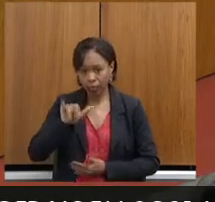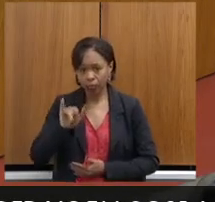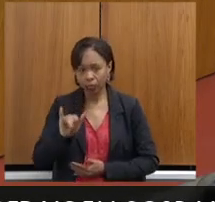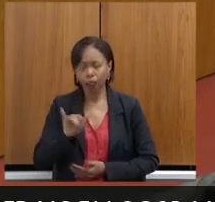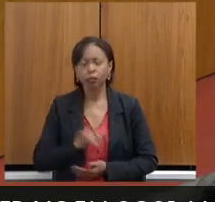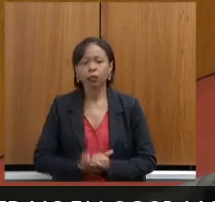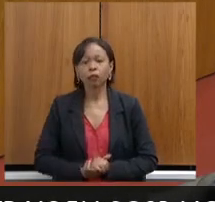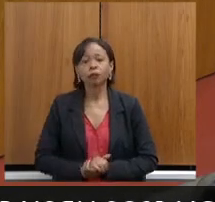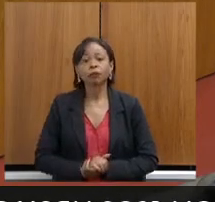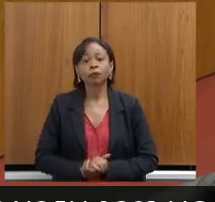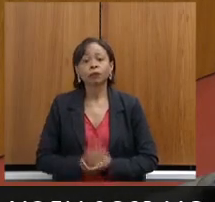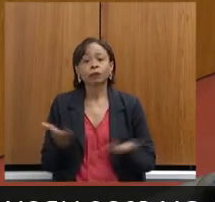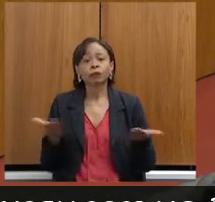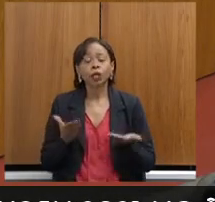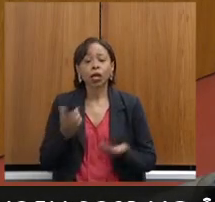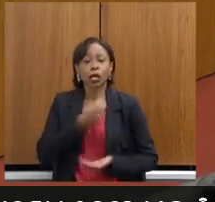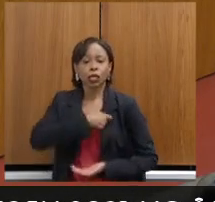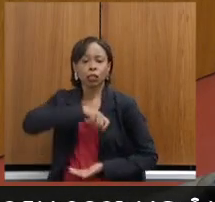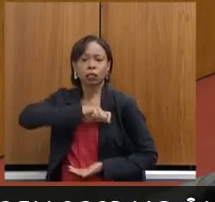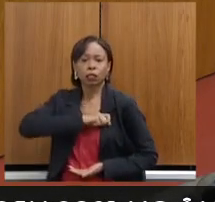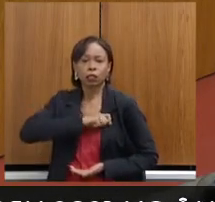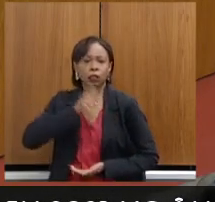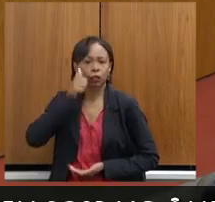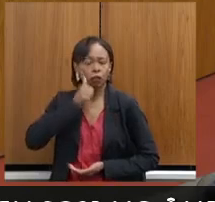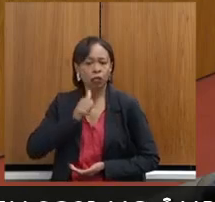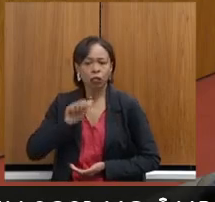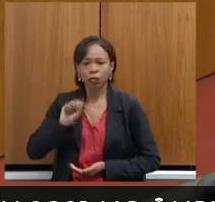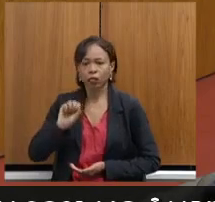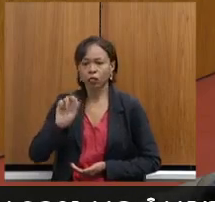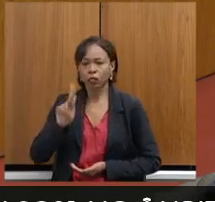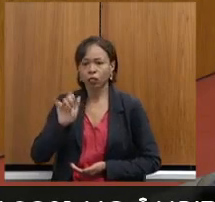hilos deputada e da alegada chega